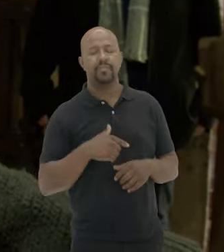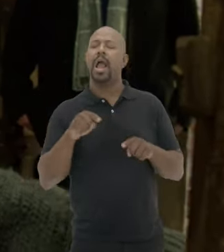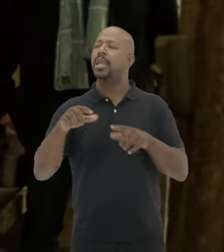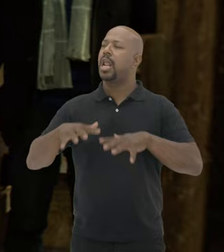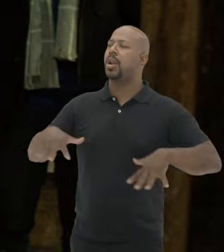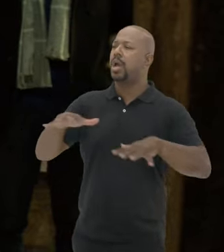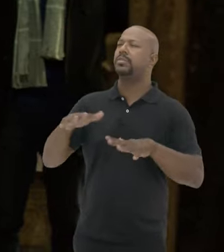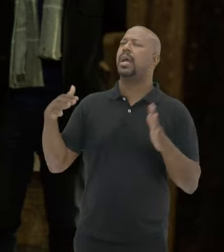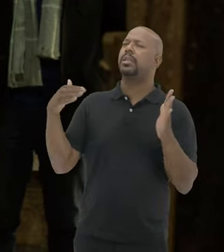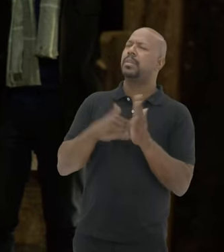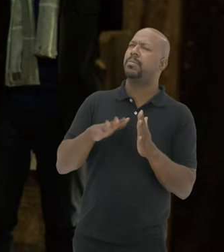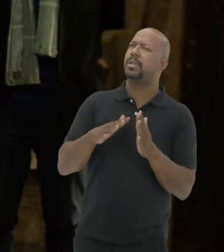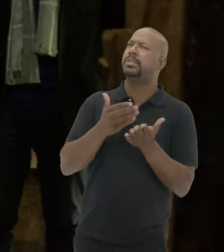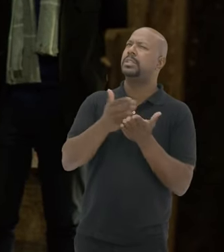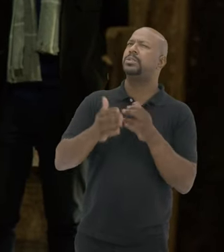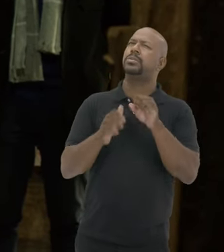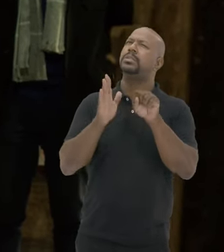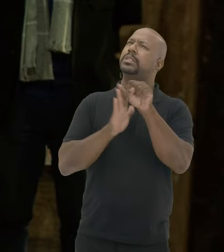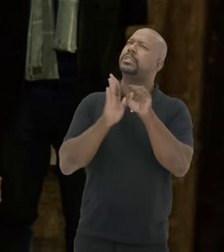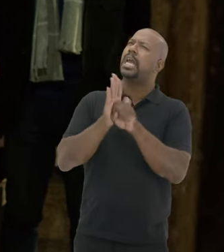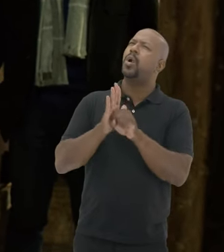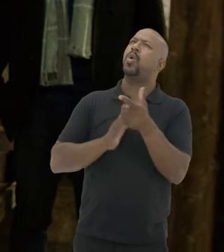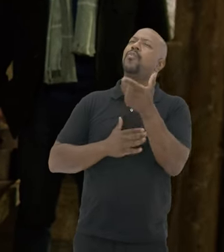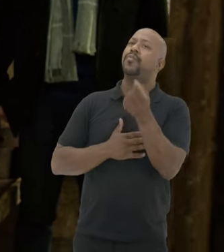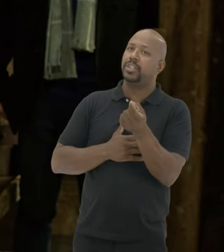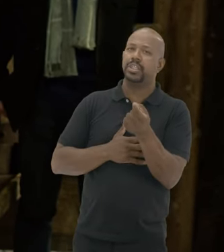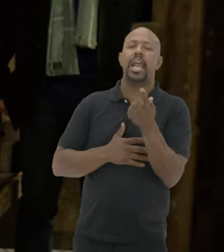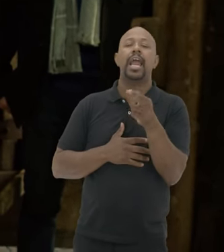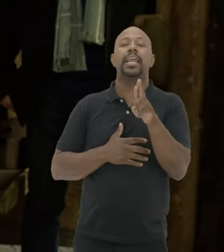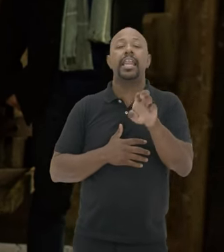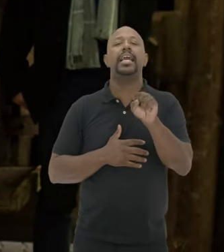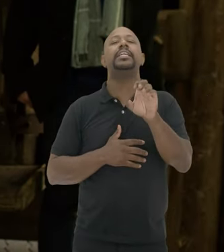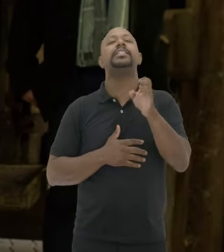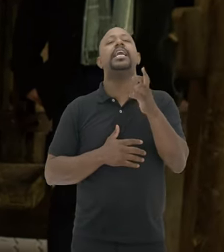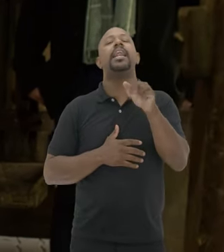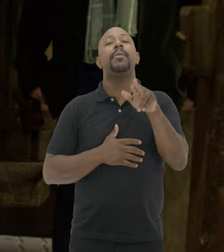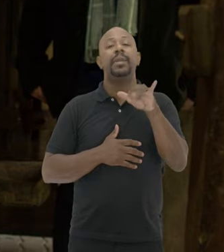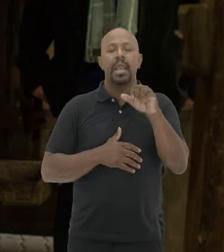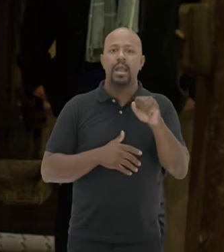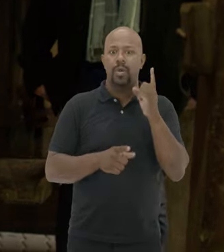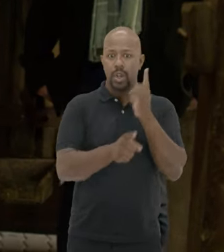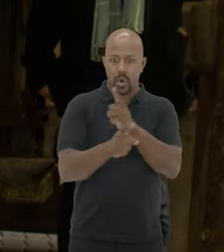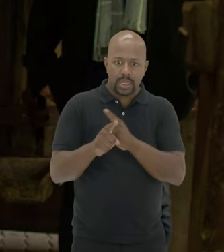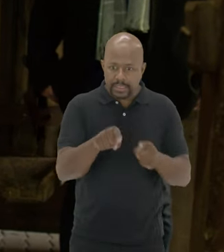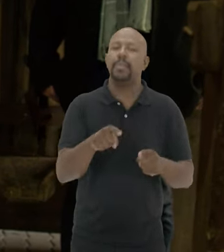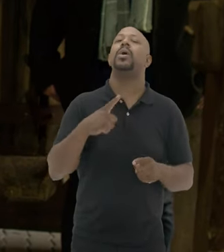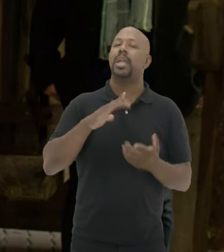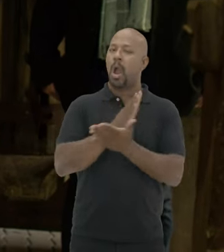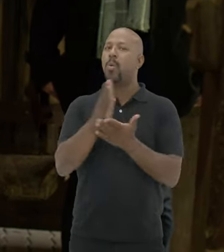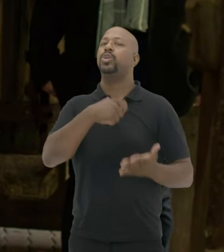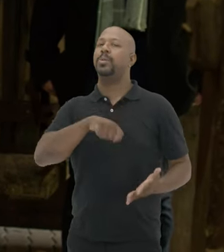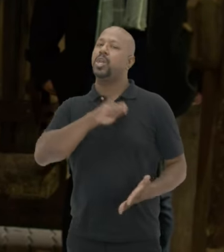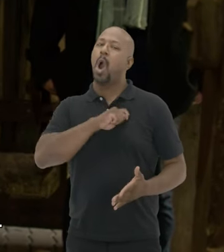na nossa região ela vem até o início do século 20 é a famosa grecerâmica quando se encontra essas aí pode saber